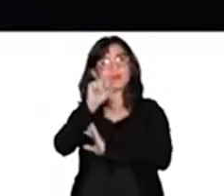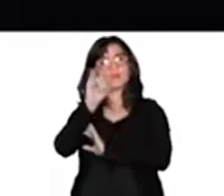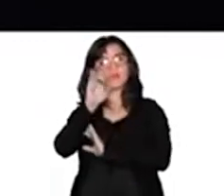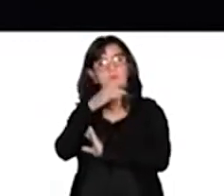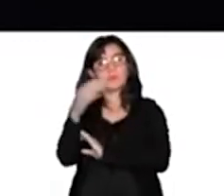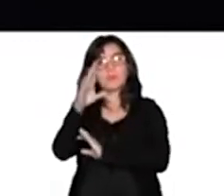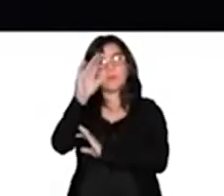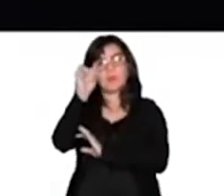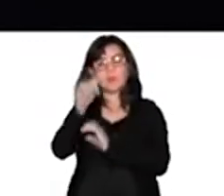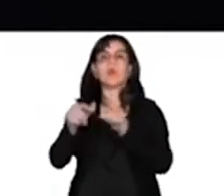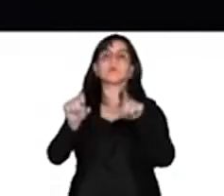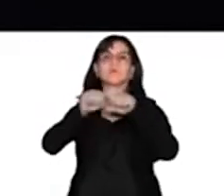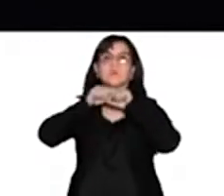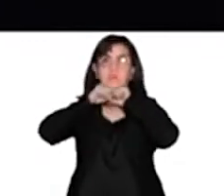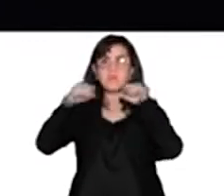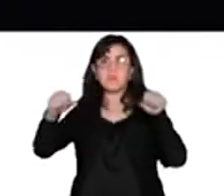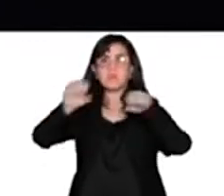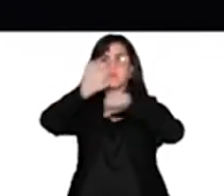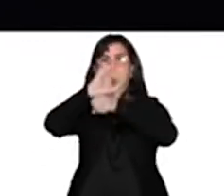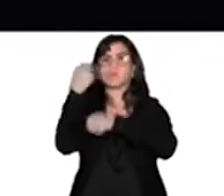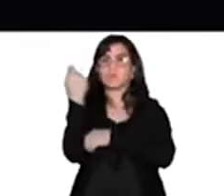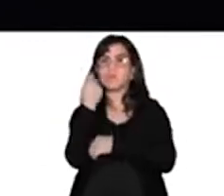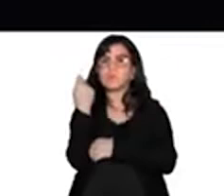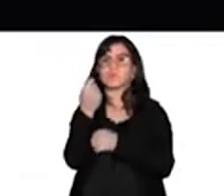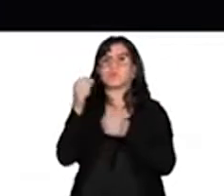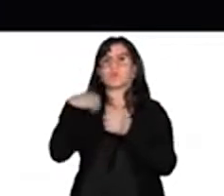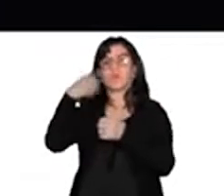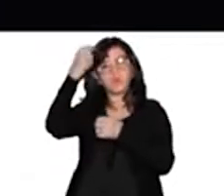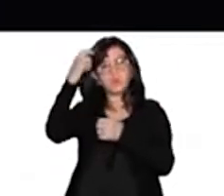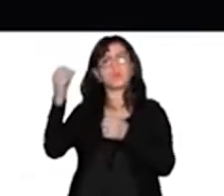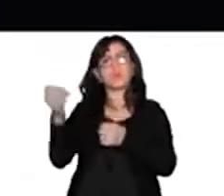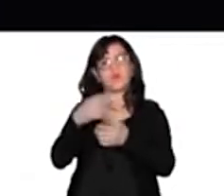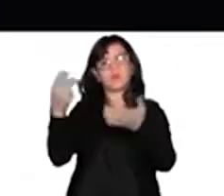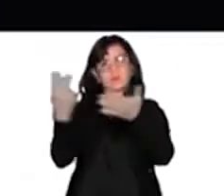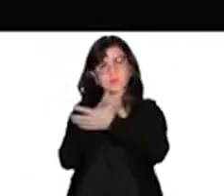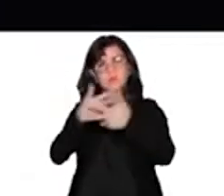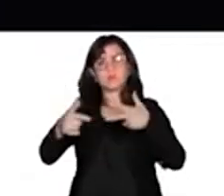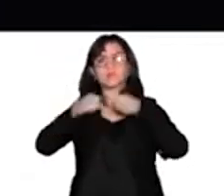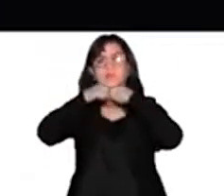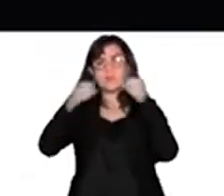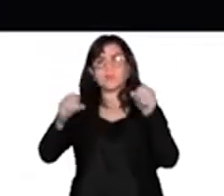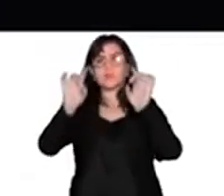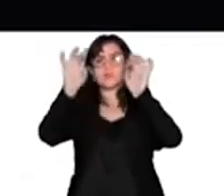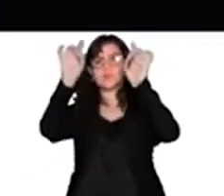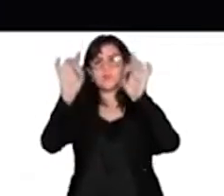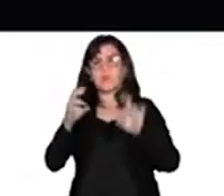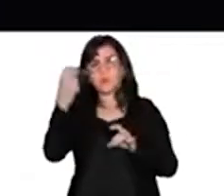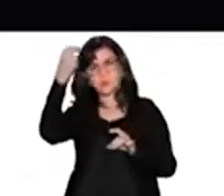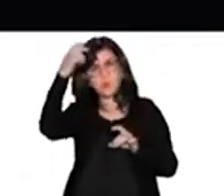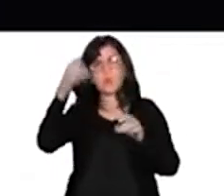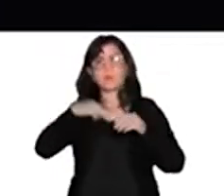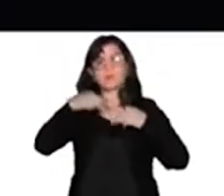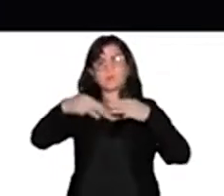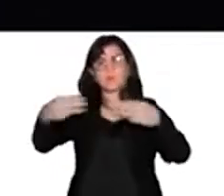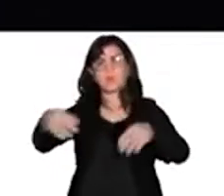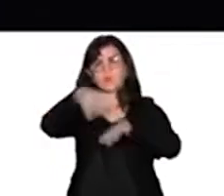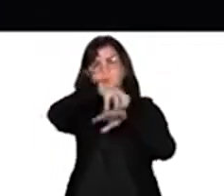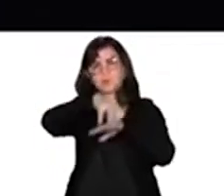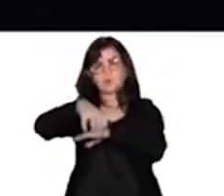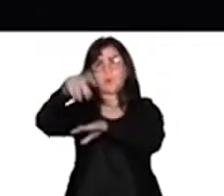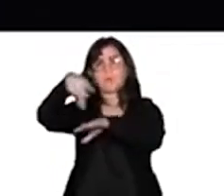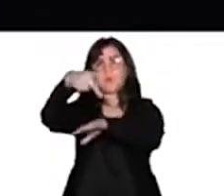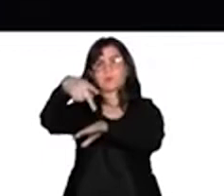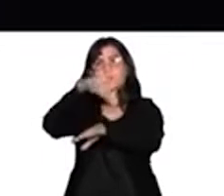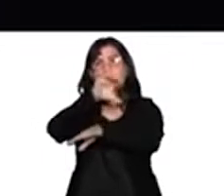Blanc, Secretaria de Estado da Cultura, Novas Façanhas, Secretaria Especial da Cultura do Ministério do Turismo e Pátria